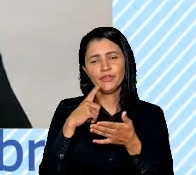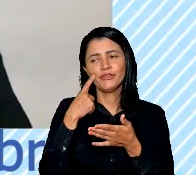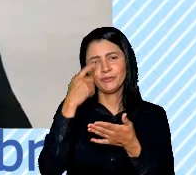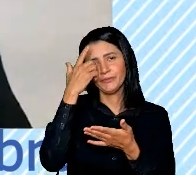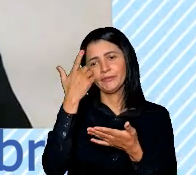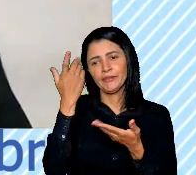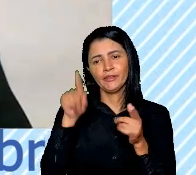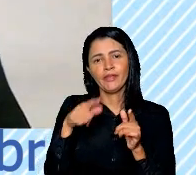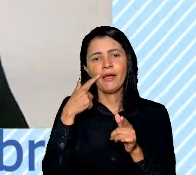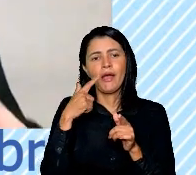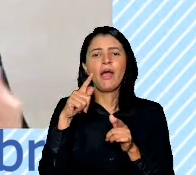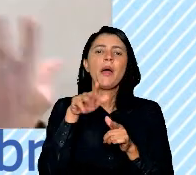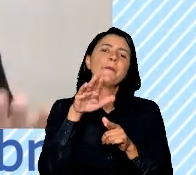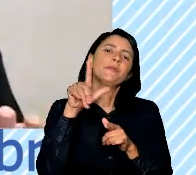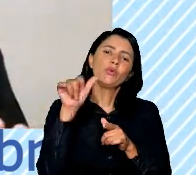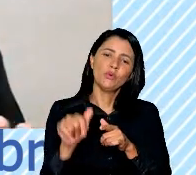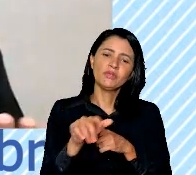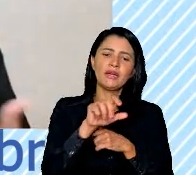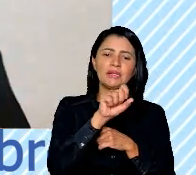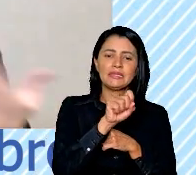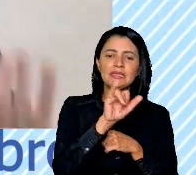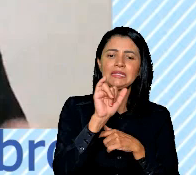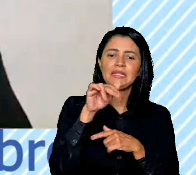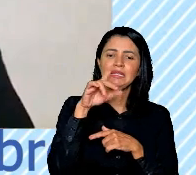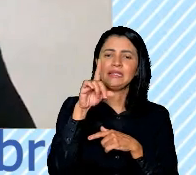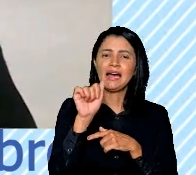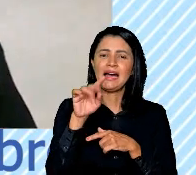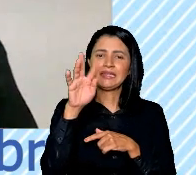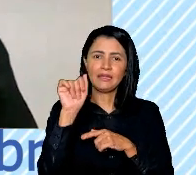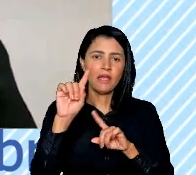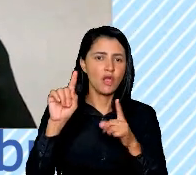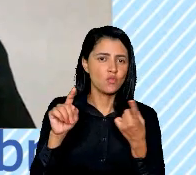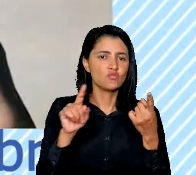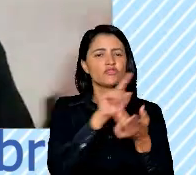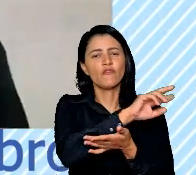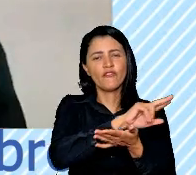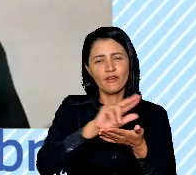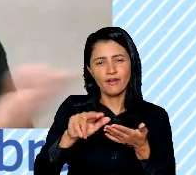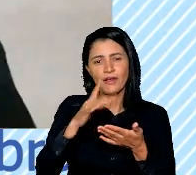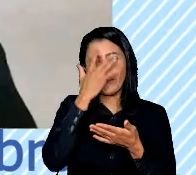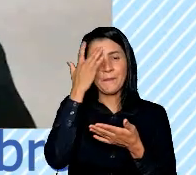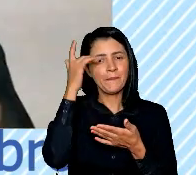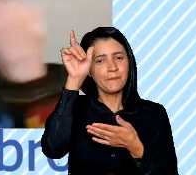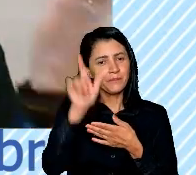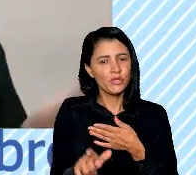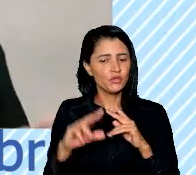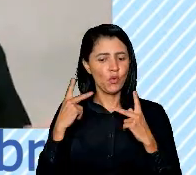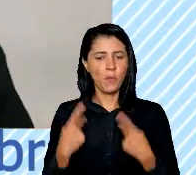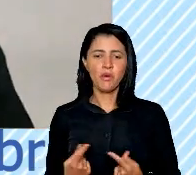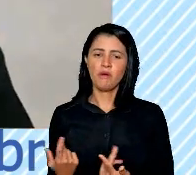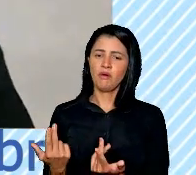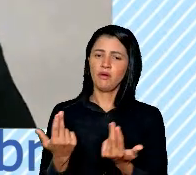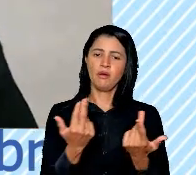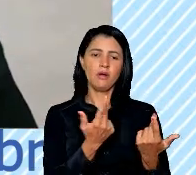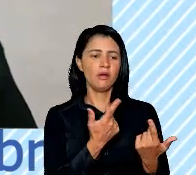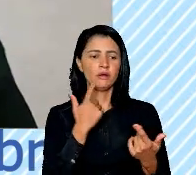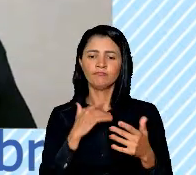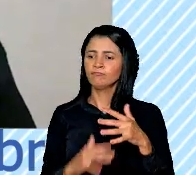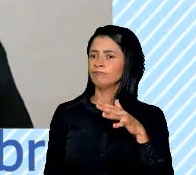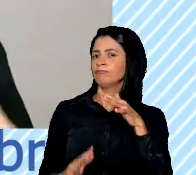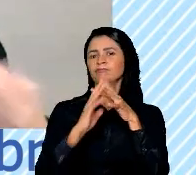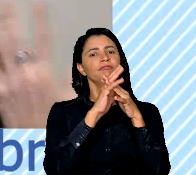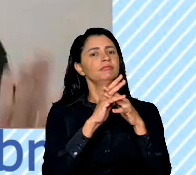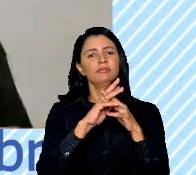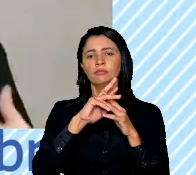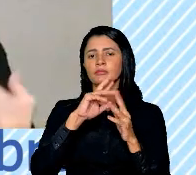Buda seja Siddhartha, mas Siddhartha foi um dos Budas. O Buda é aquela pessoa, ser humano como todos nós, que atinge iluminação e por